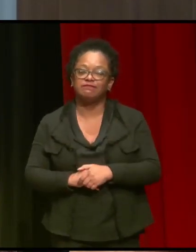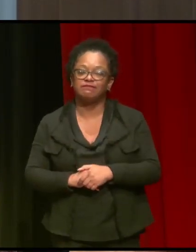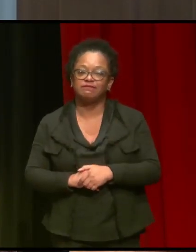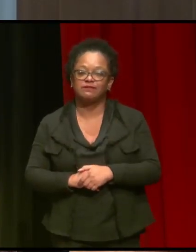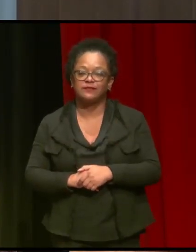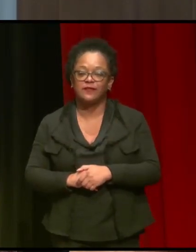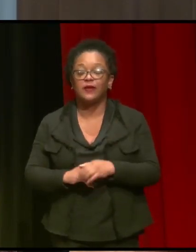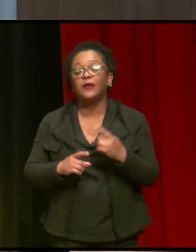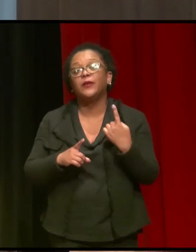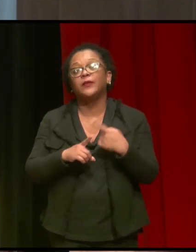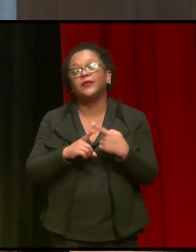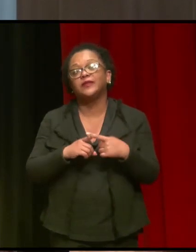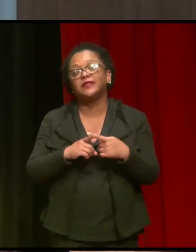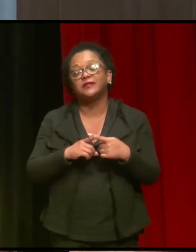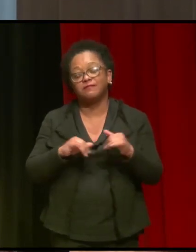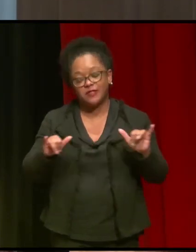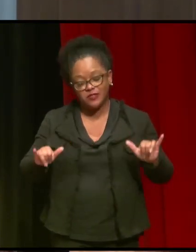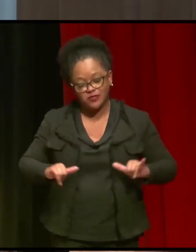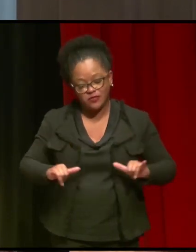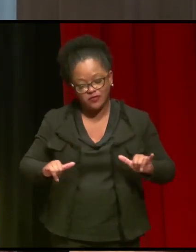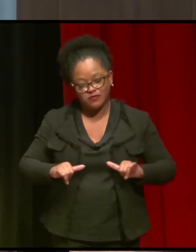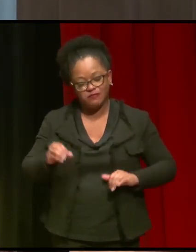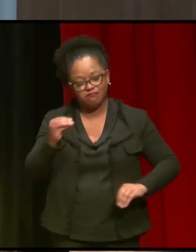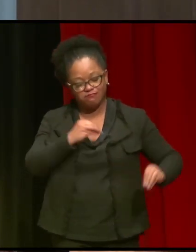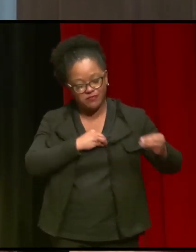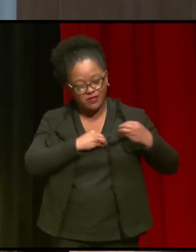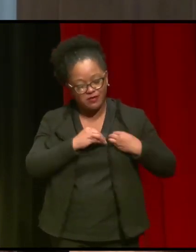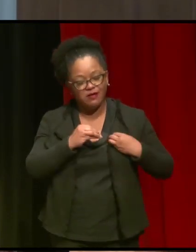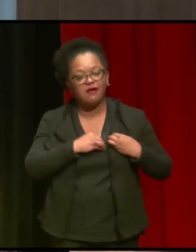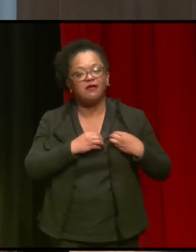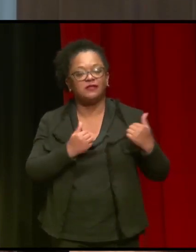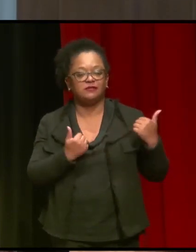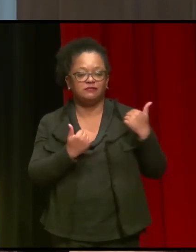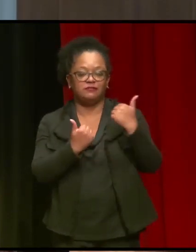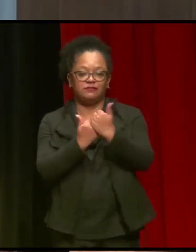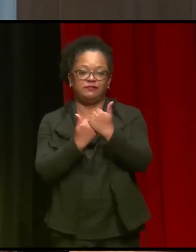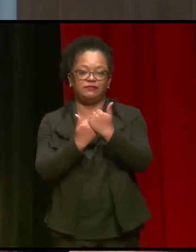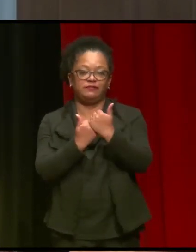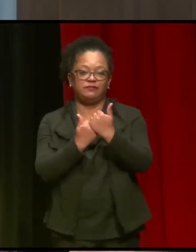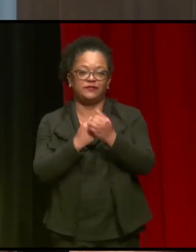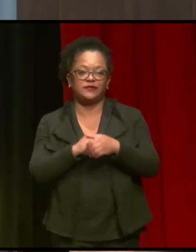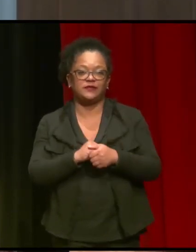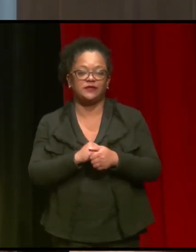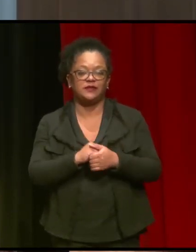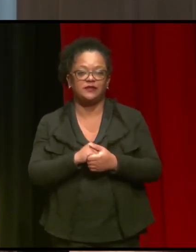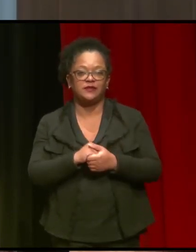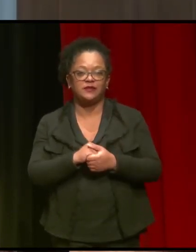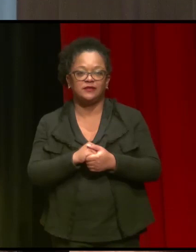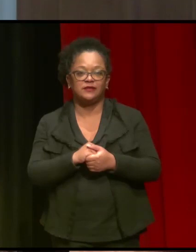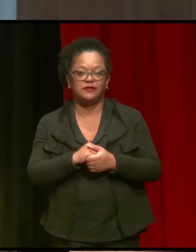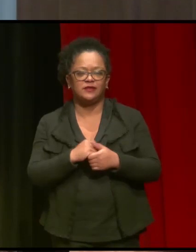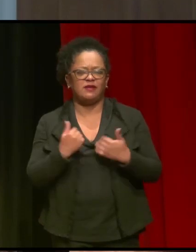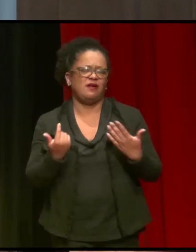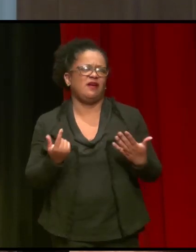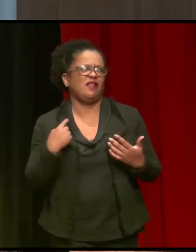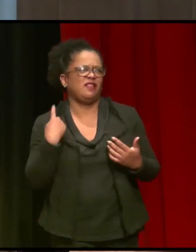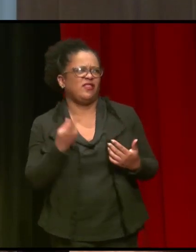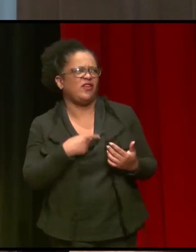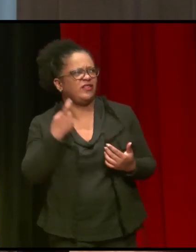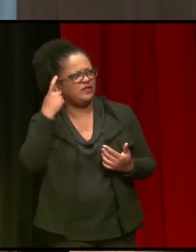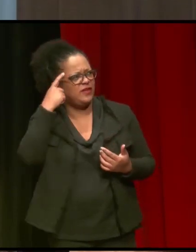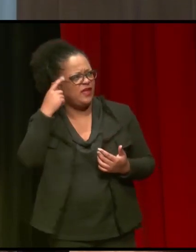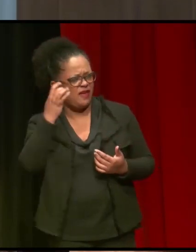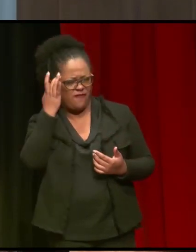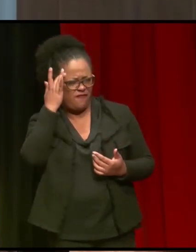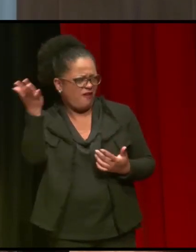pelos pecados daquele homem, todos os nossos. Do ponto de vista humano, perdoar pecado, curar, meu, rapaz, que